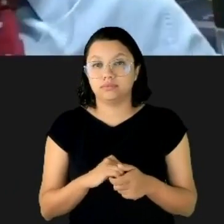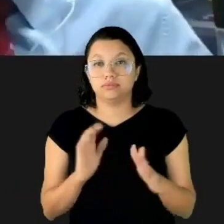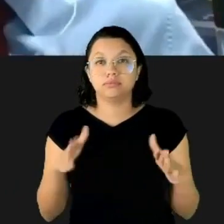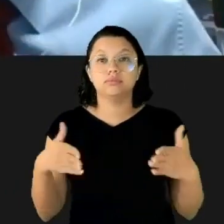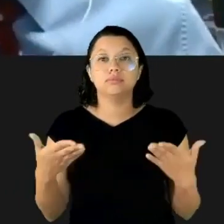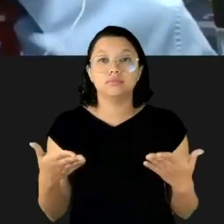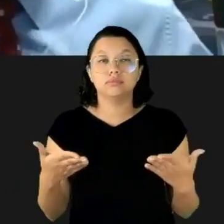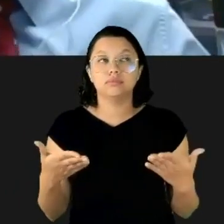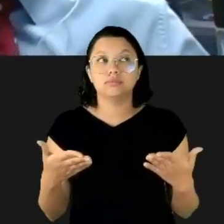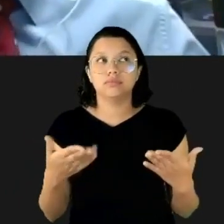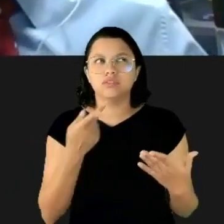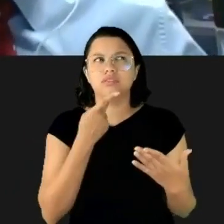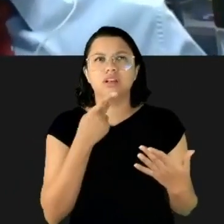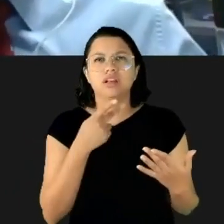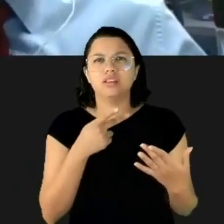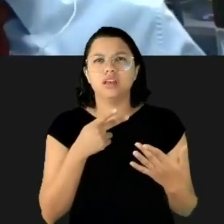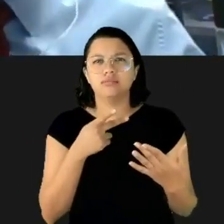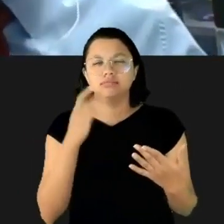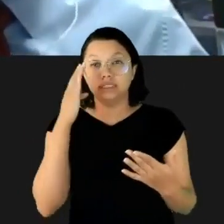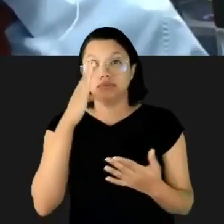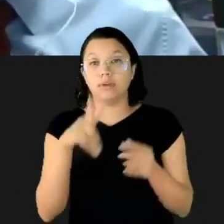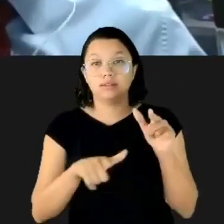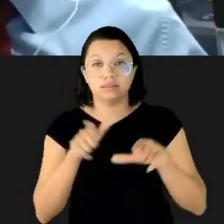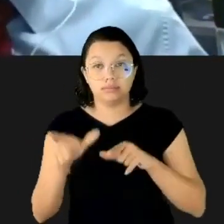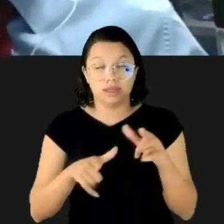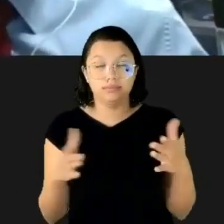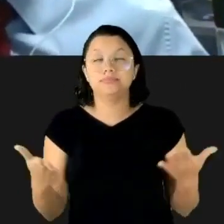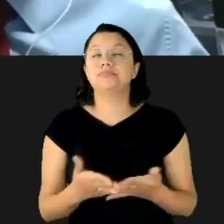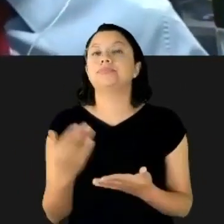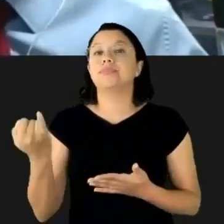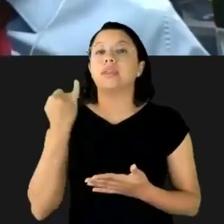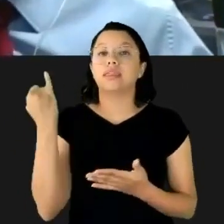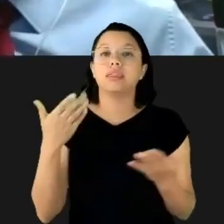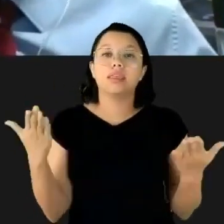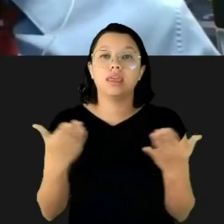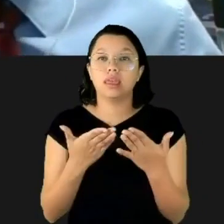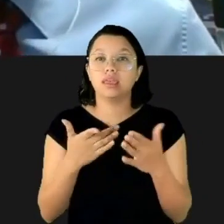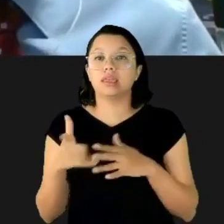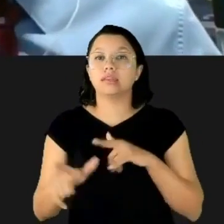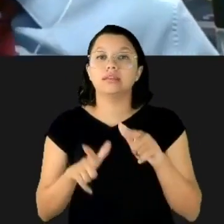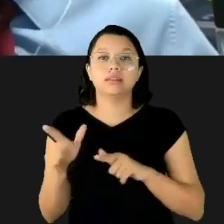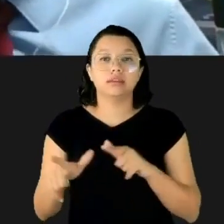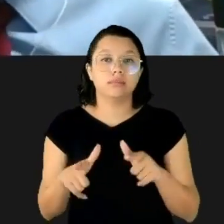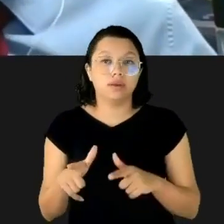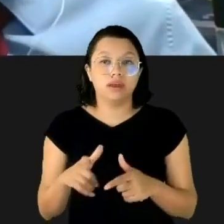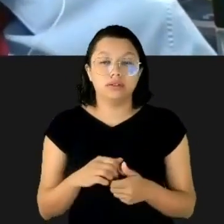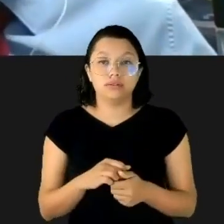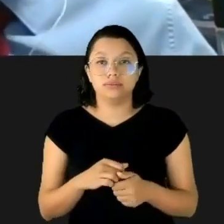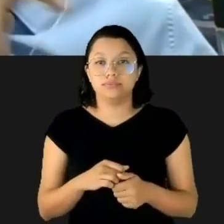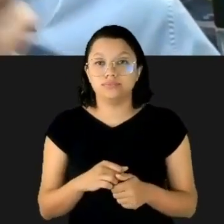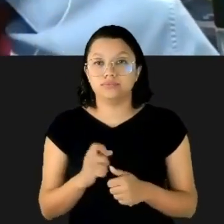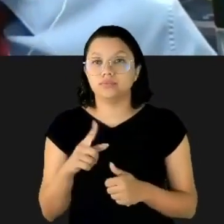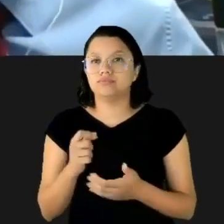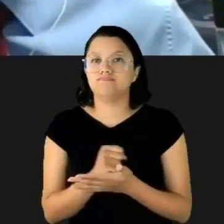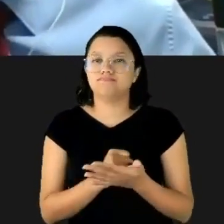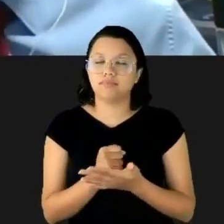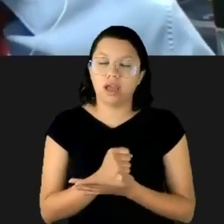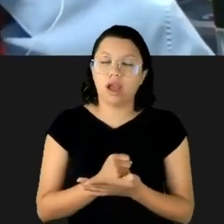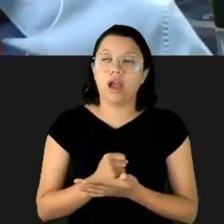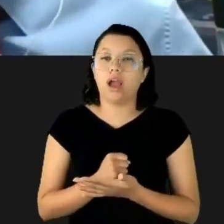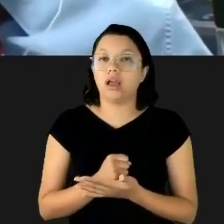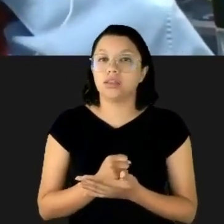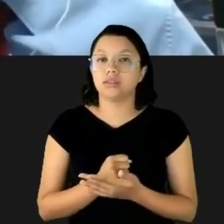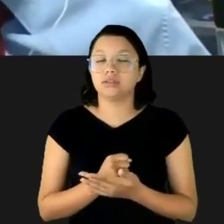então eu estava aqui nas principais tarefas entender essas tarefas elas são a base